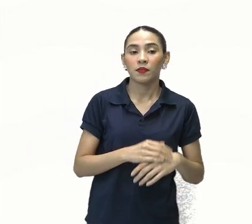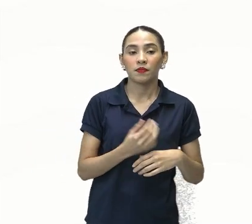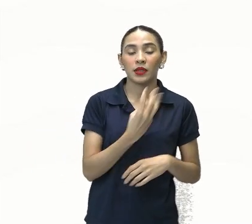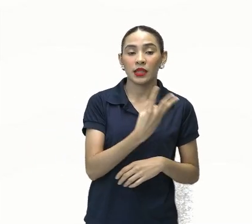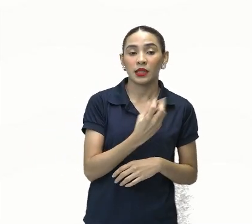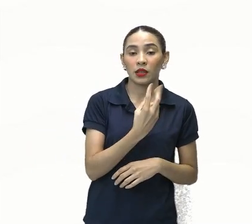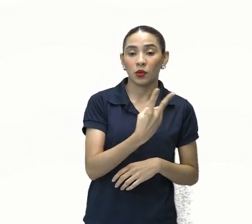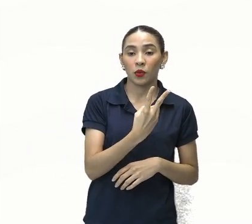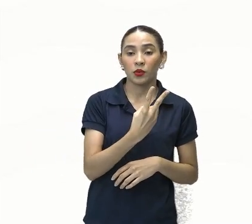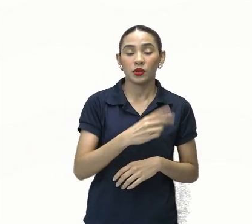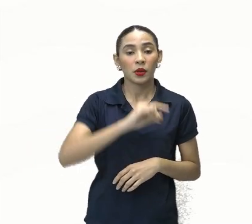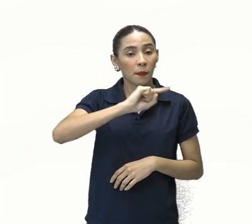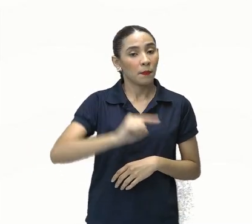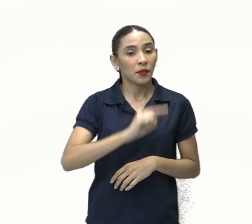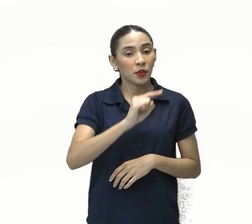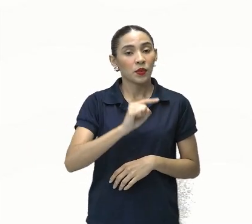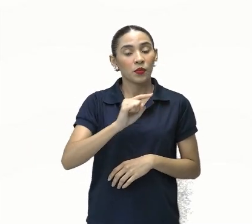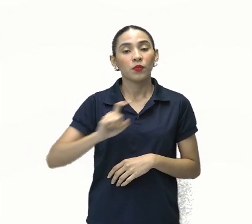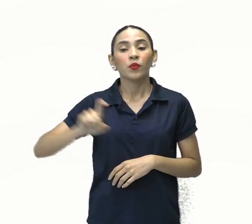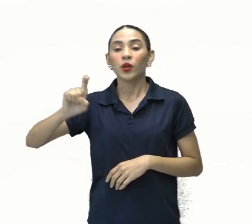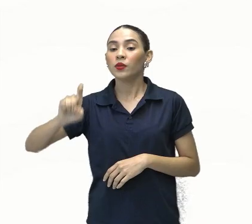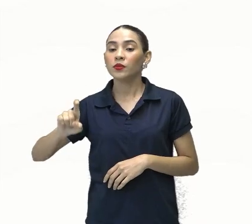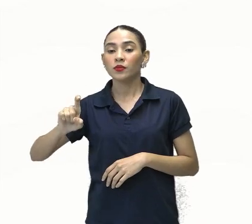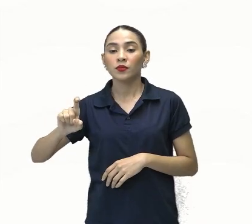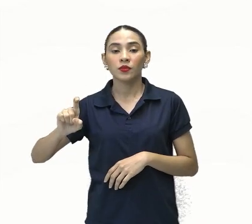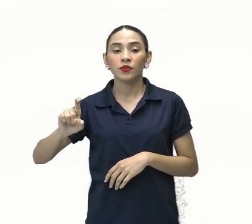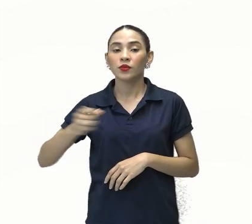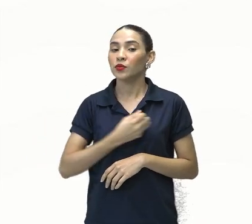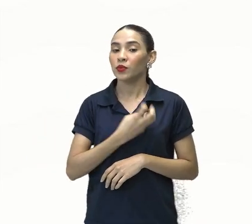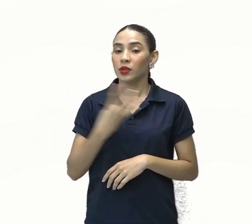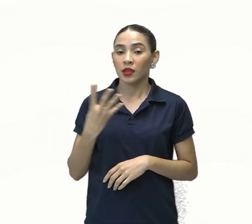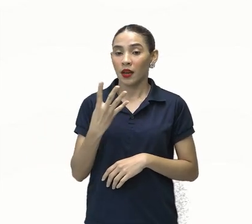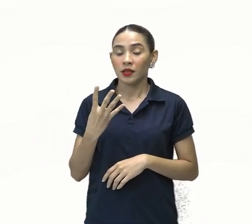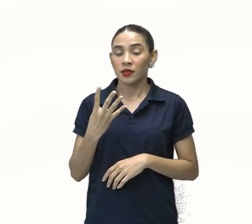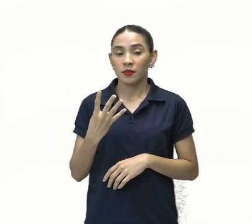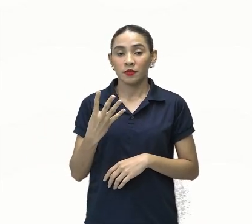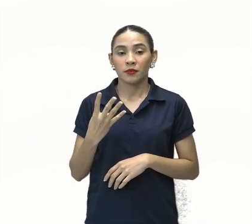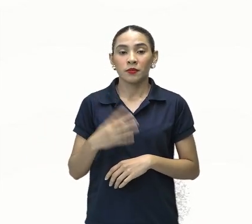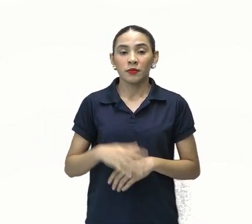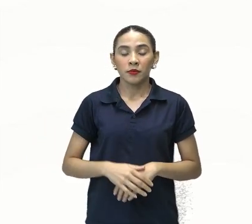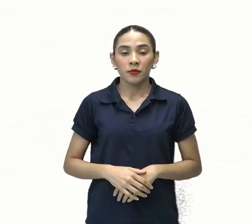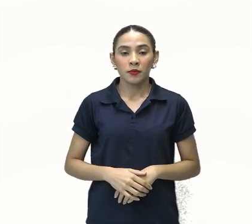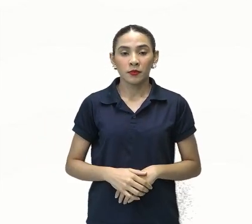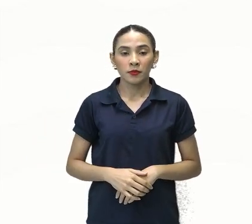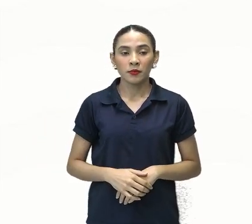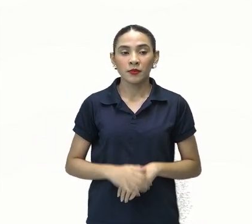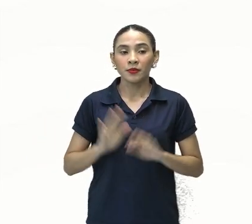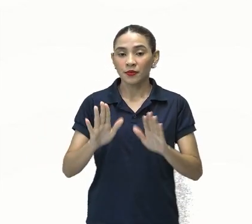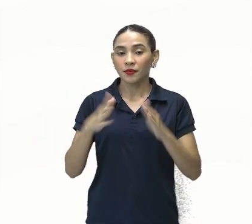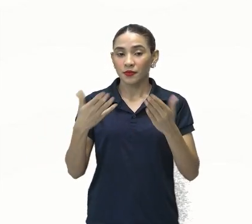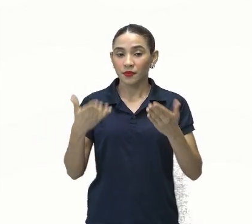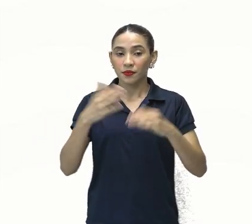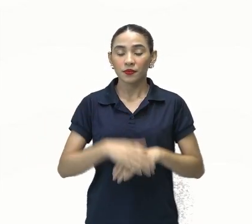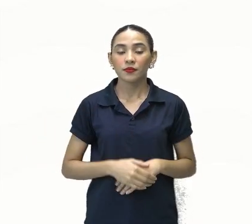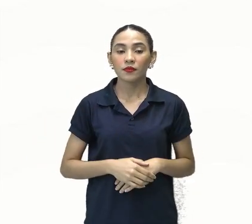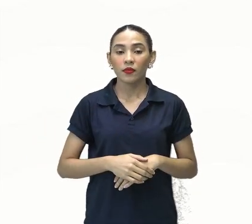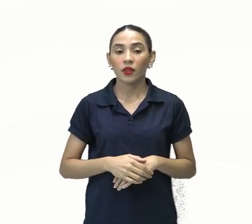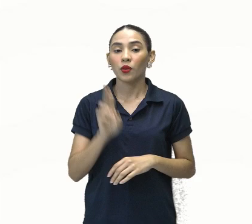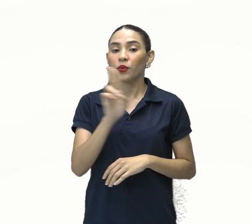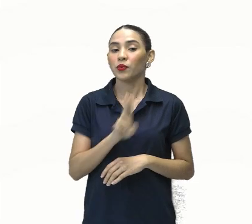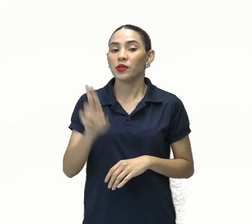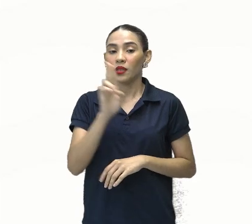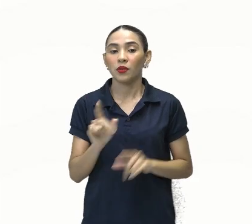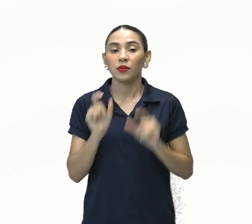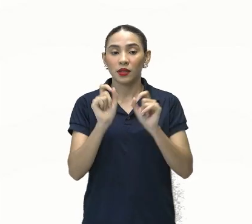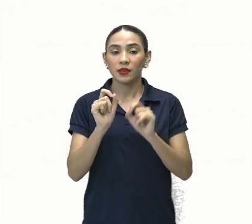mil, eu vou utilizar X quantidade de fertilizantes. Então, vamos utilizar